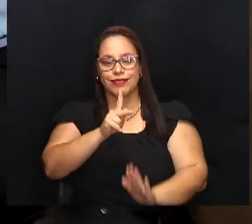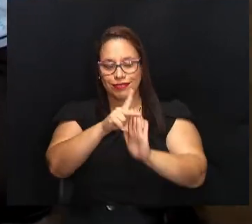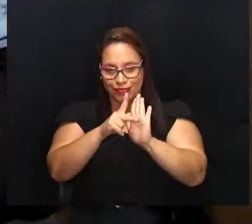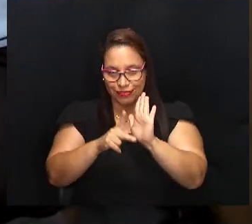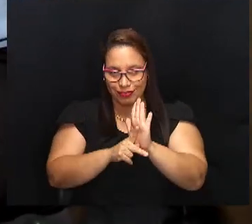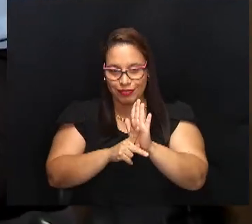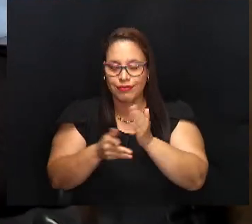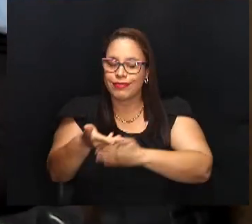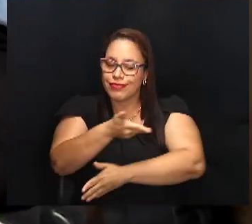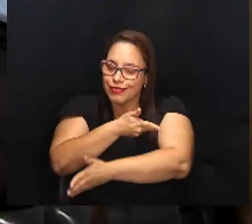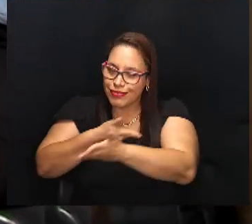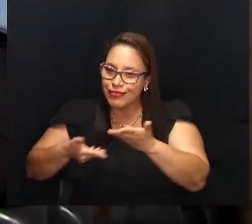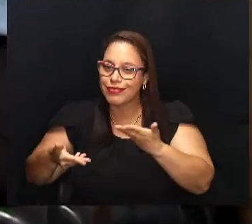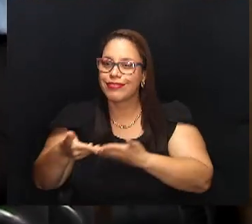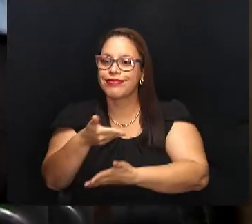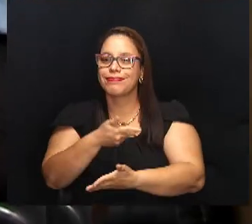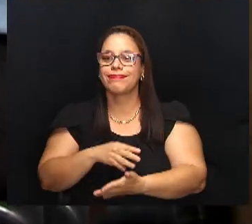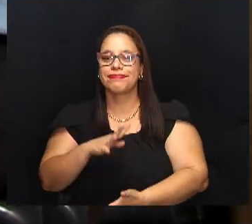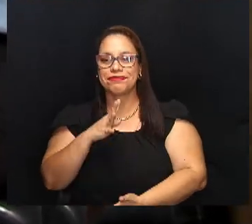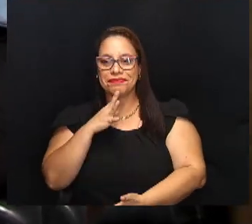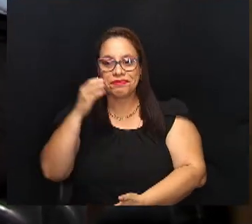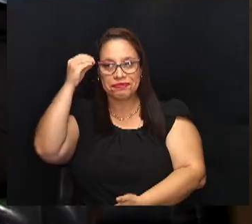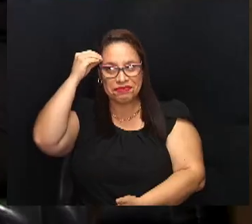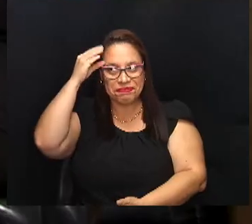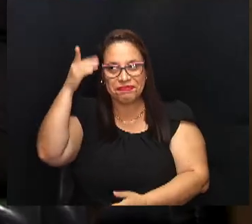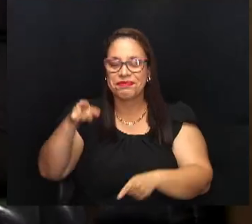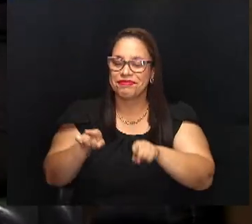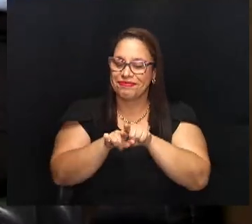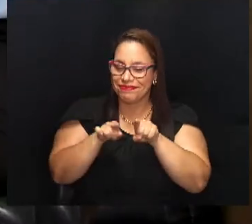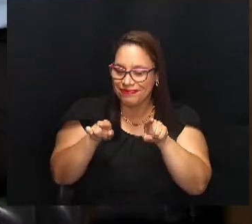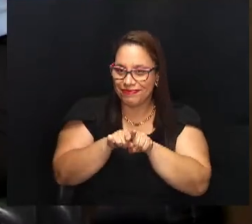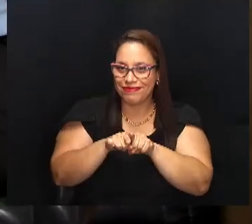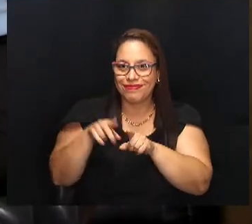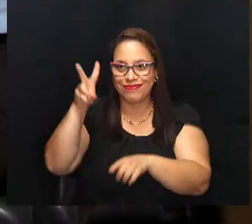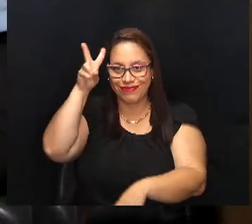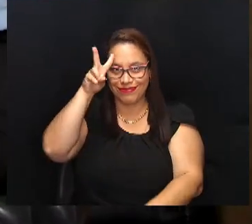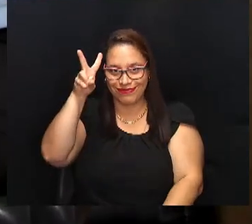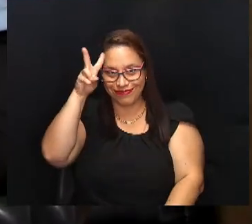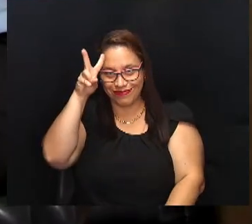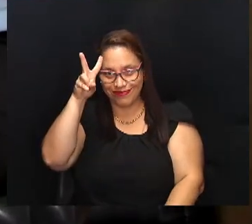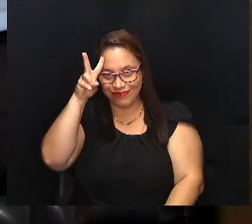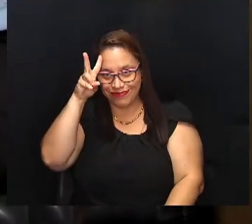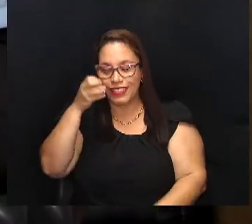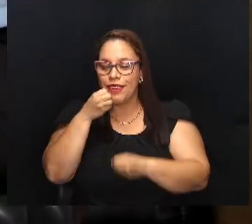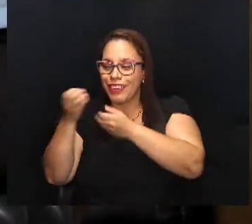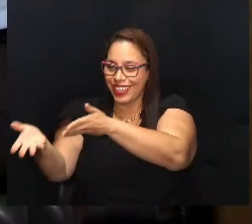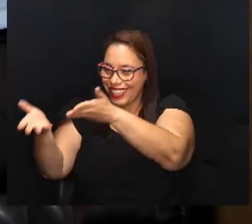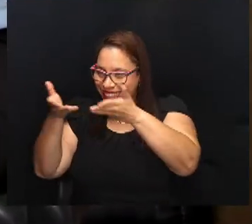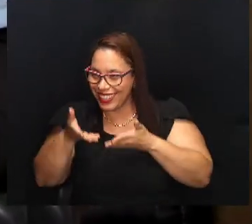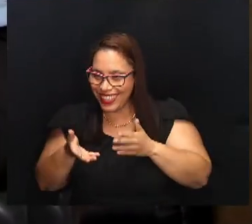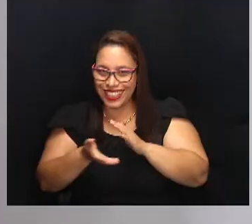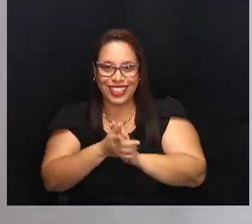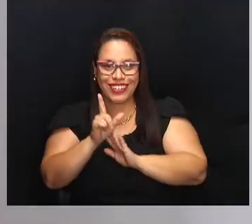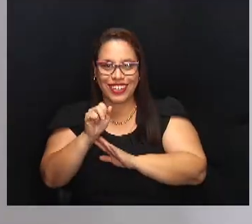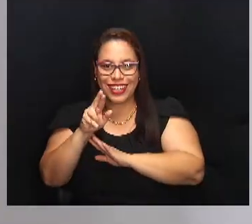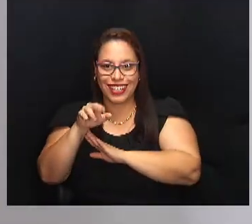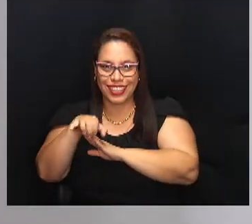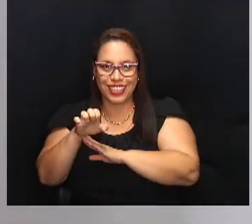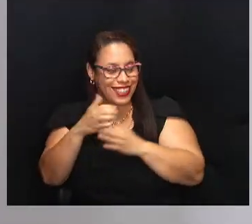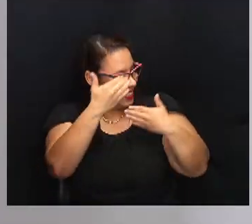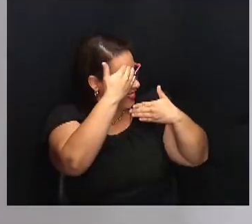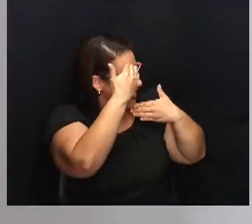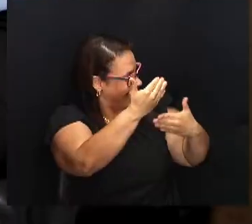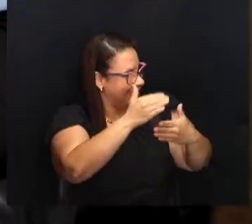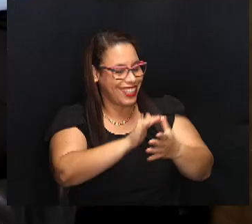vai compartilhar um pouquinho do seu conhecimento e também dessa história. Seja muito bem-vinda, Lucilene.